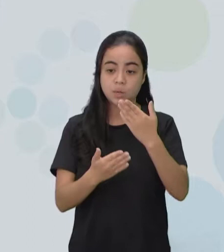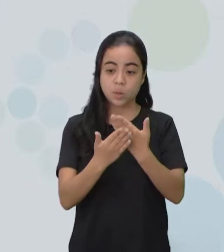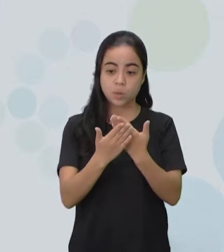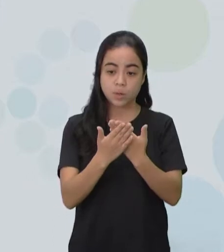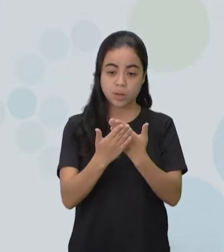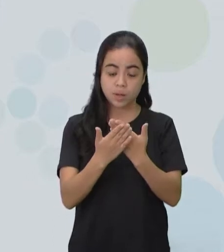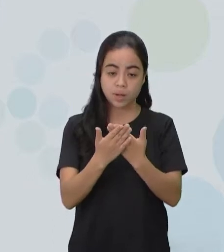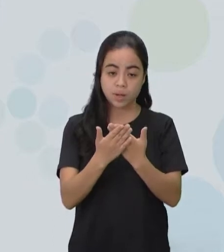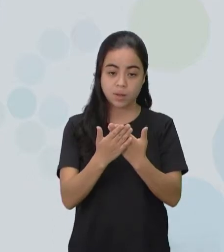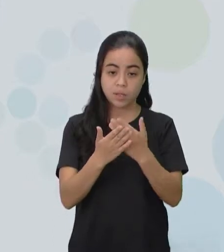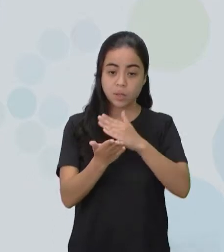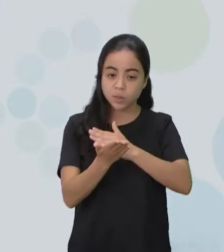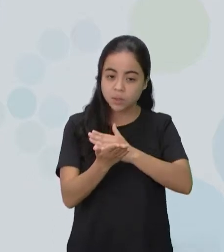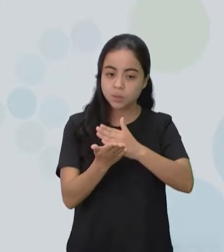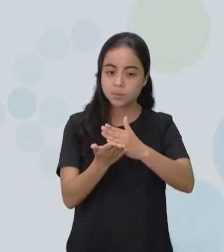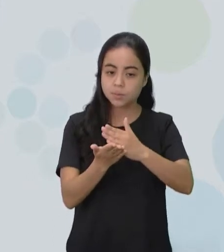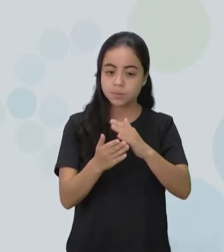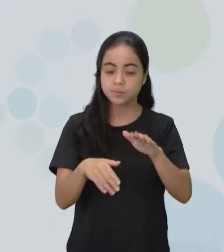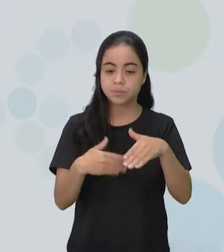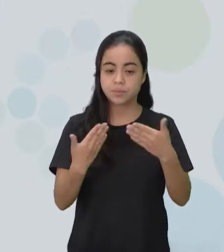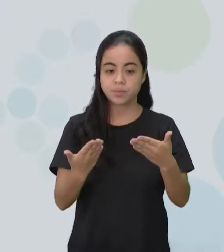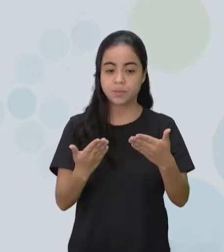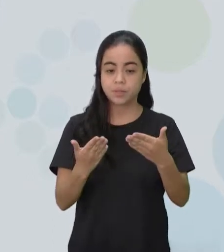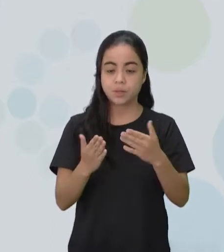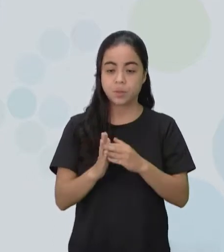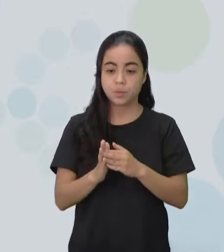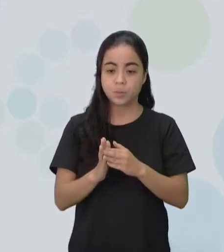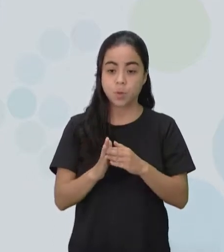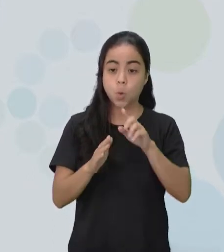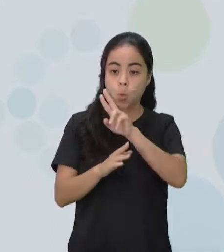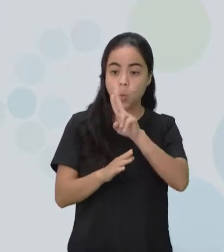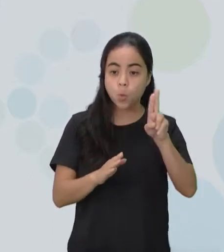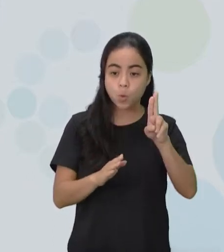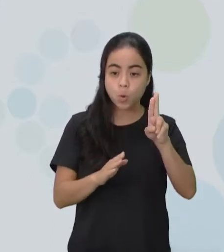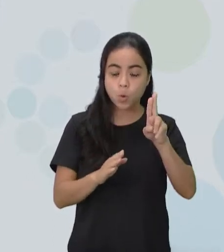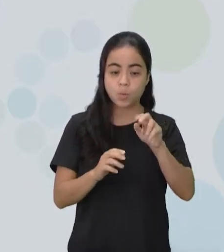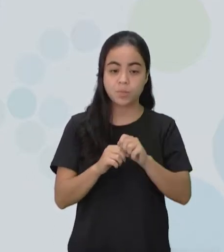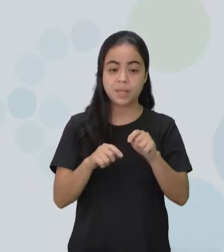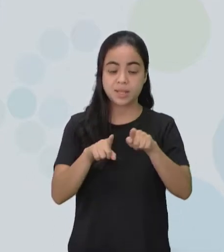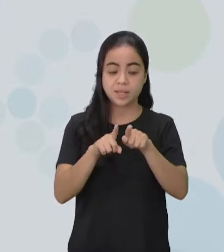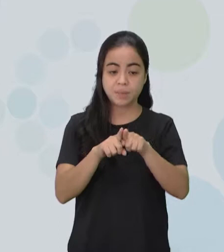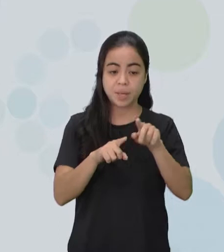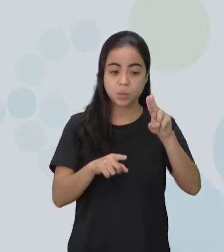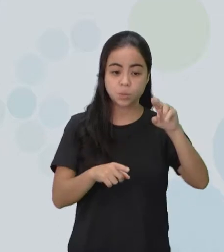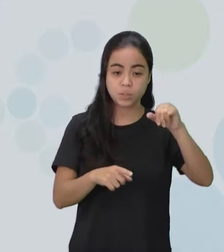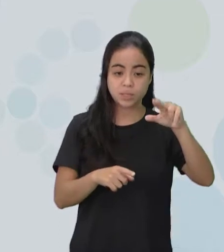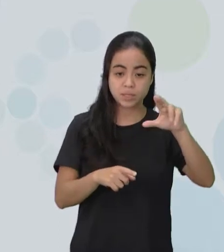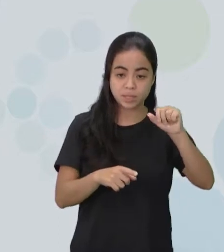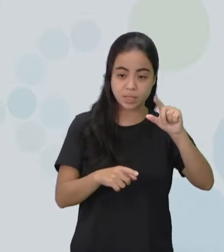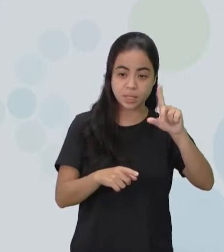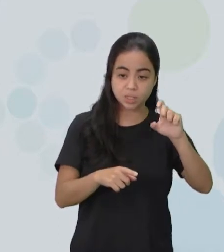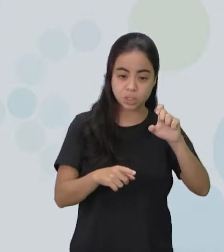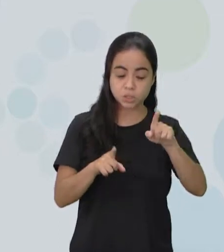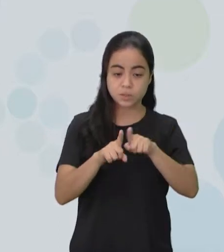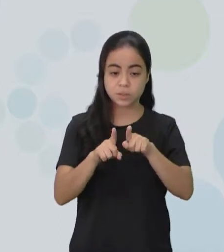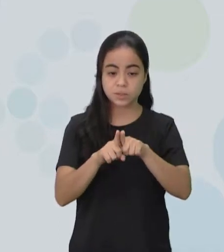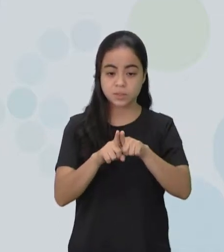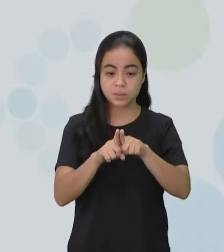da introdução. Então, aí embaixo vocês têm o nome do aprofundamento, da nossa unidade curricular e do